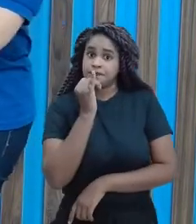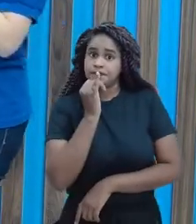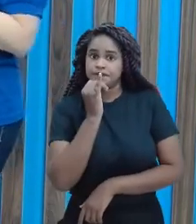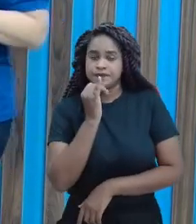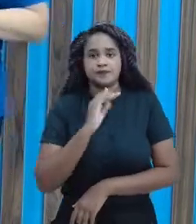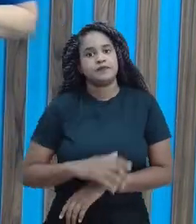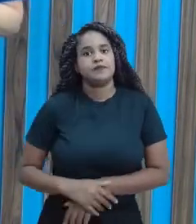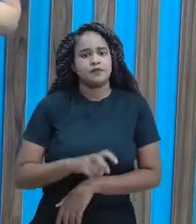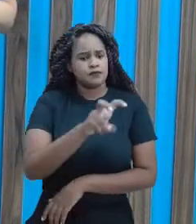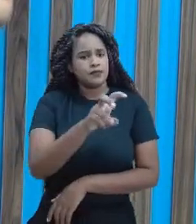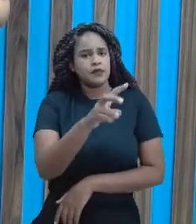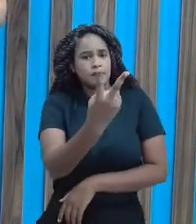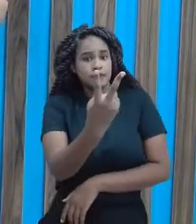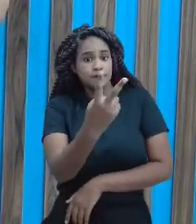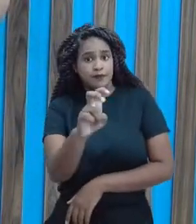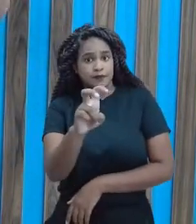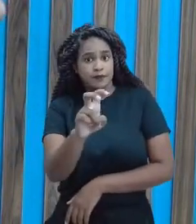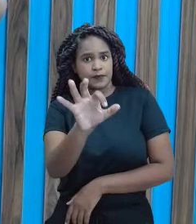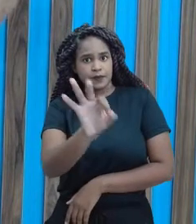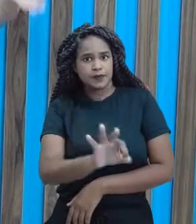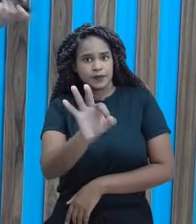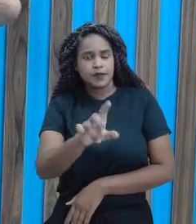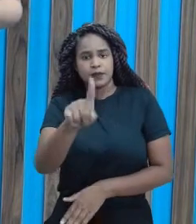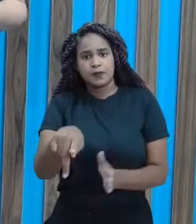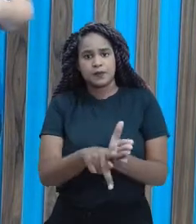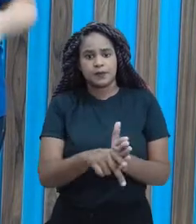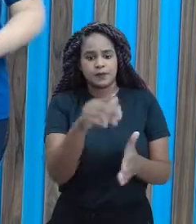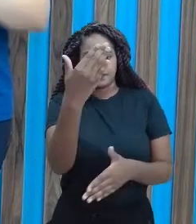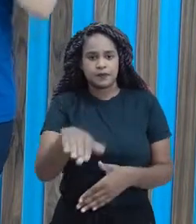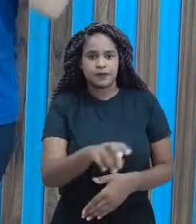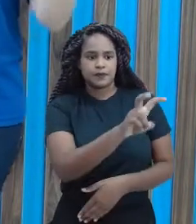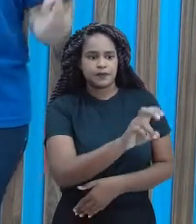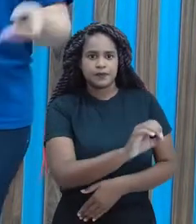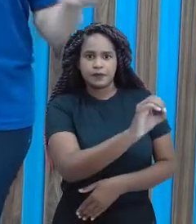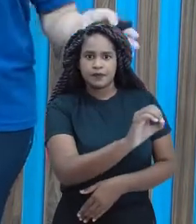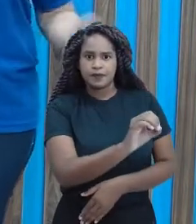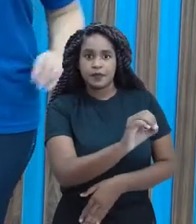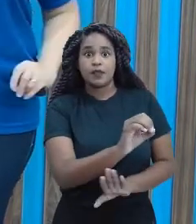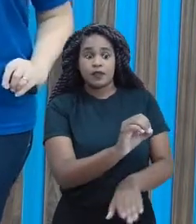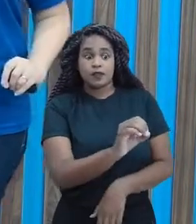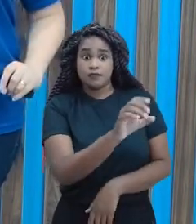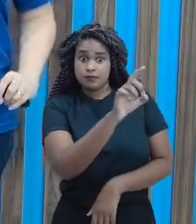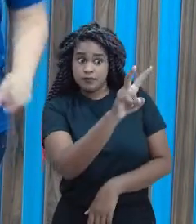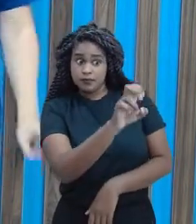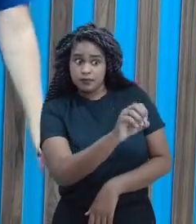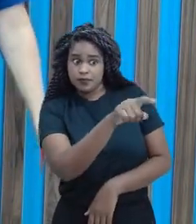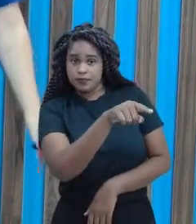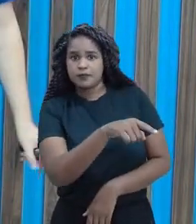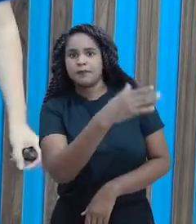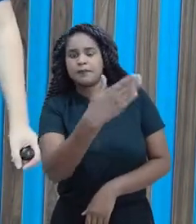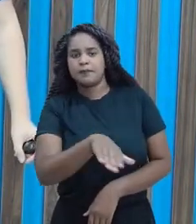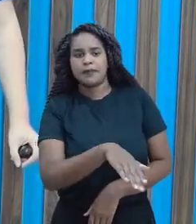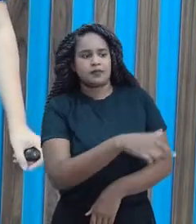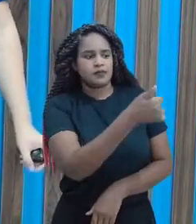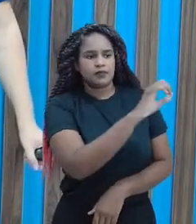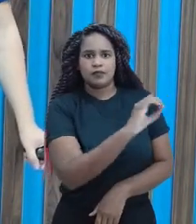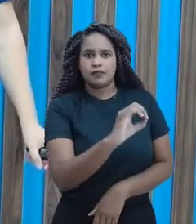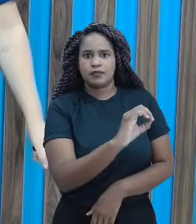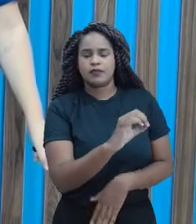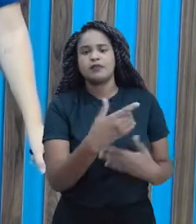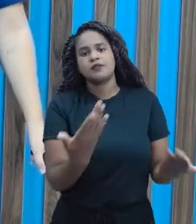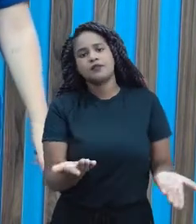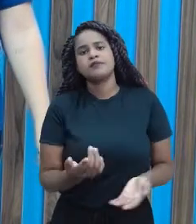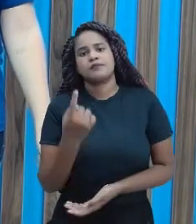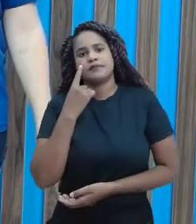Exemplo desse 25%, que é metade do 50%, que é a metade do 100%. Então, calcular 25%